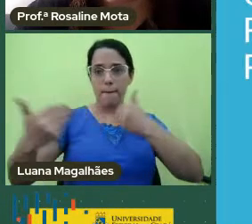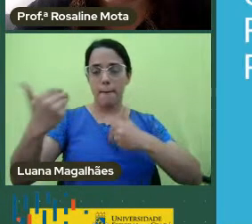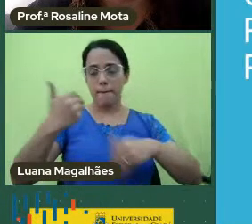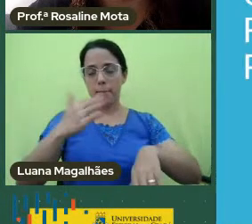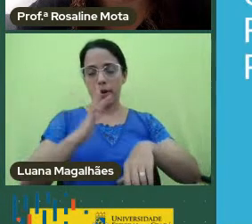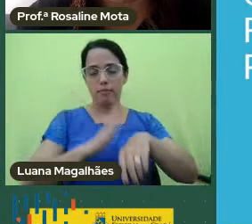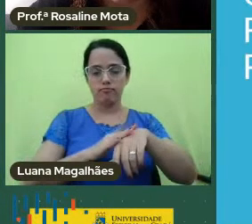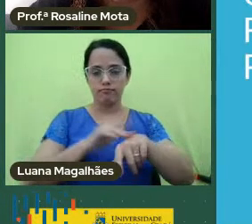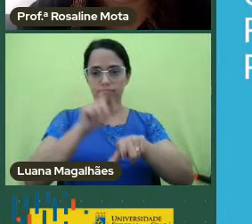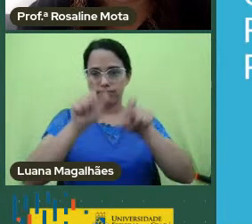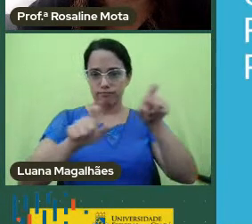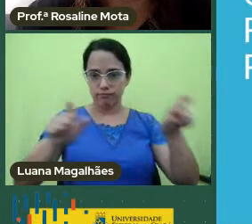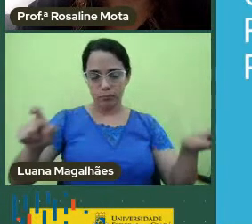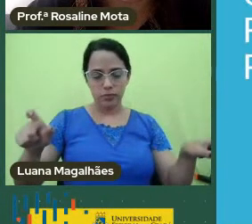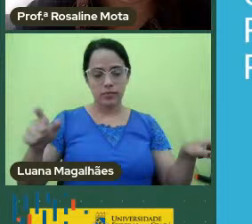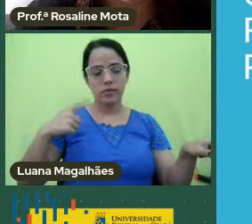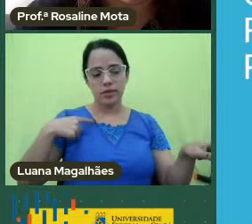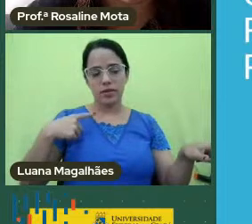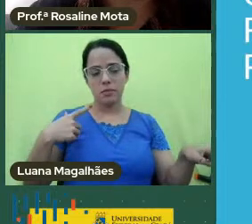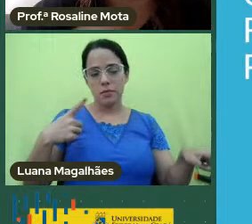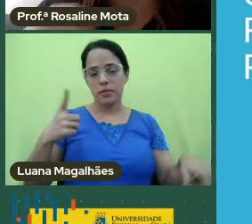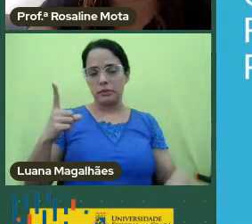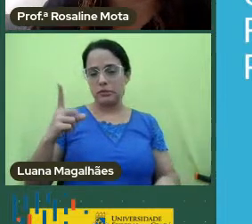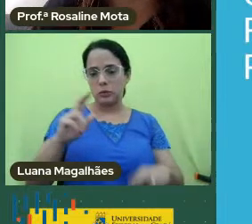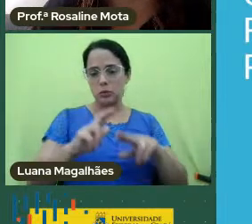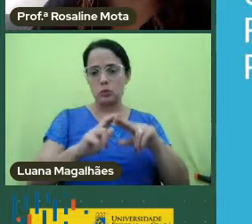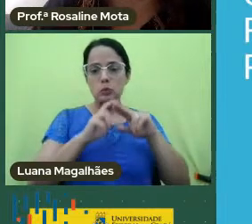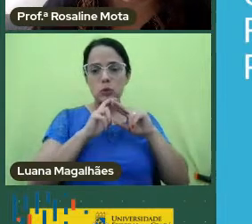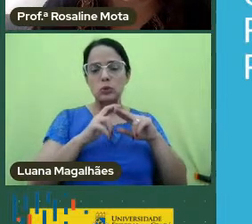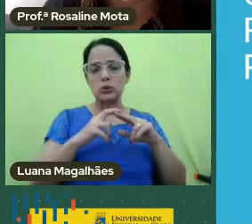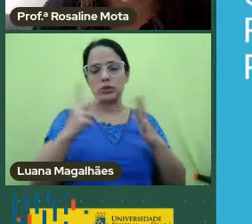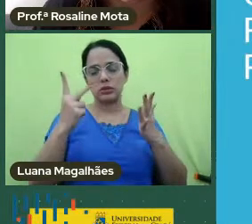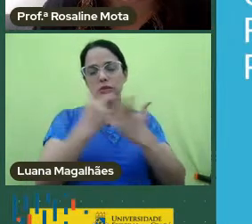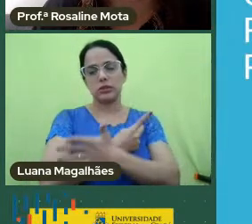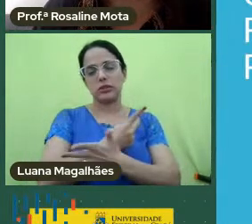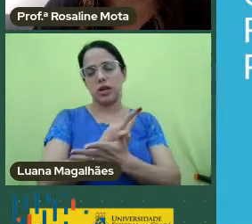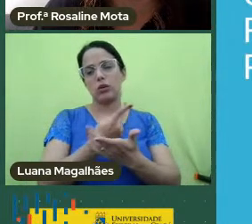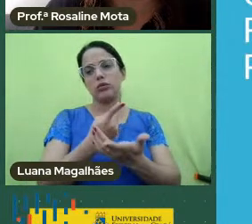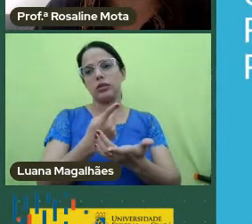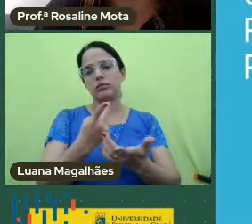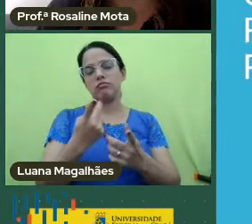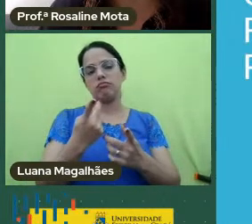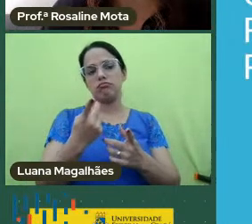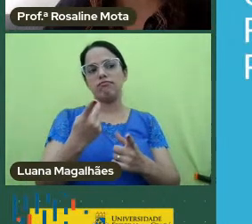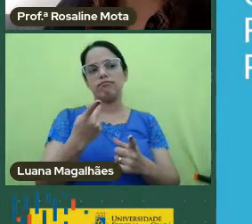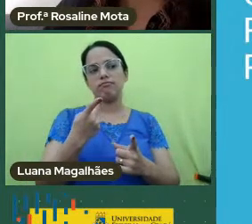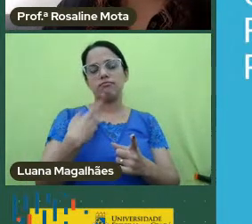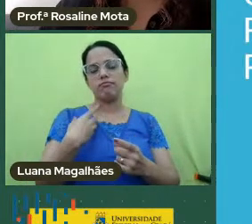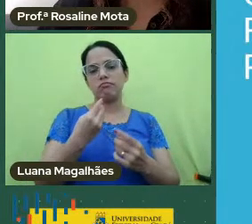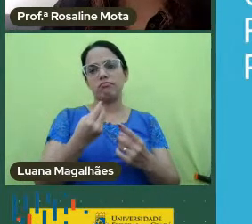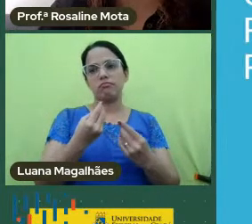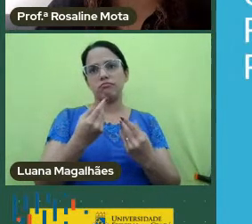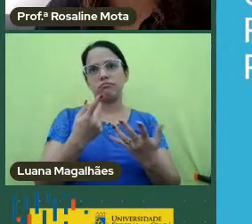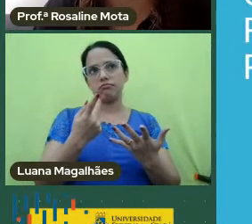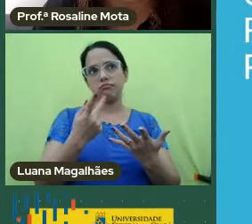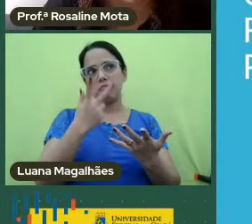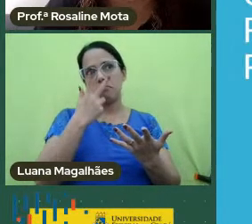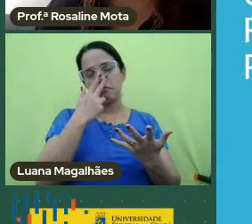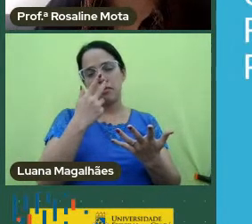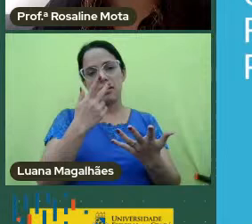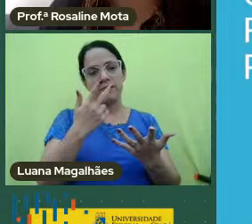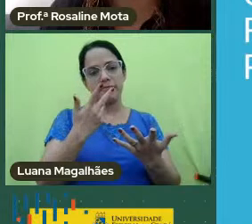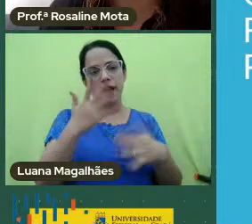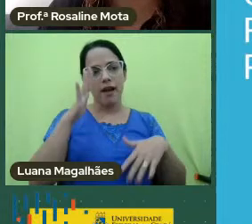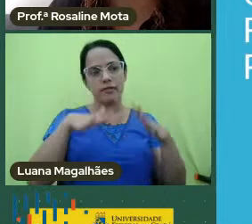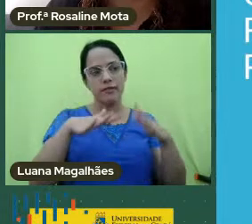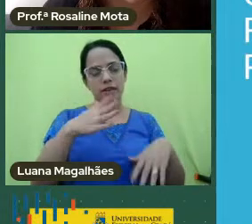muitas vezes, esses são fatores que incidem de forma direta no não